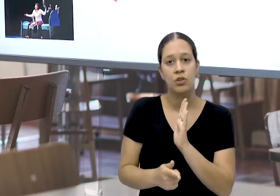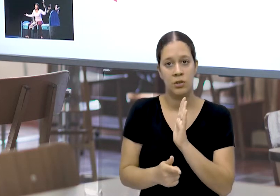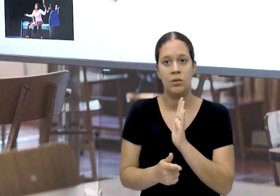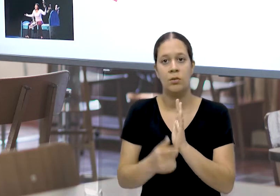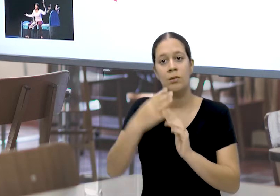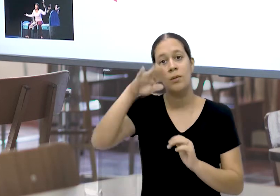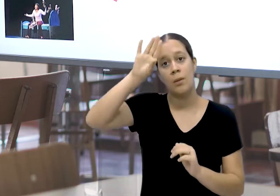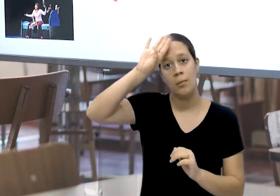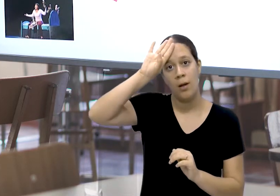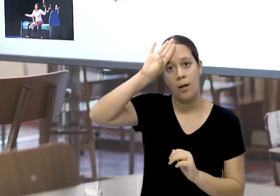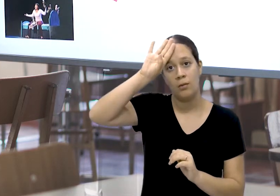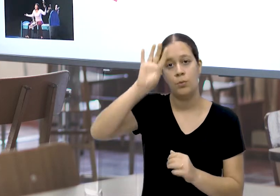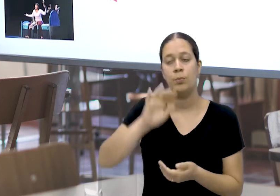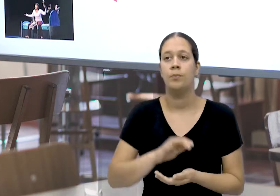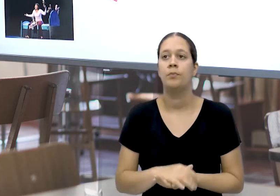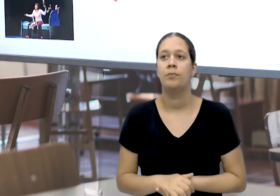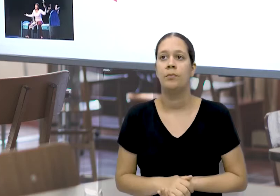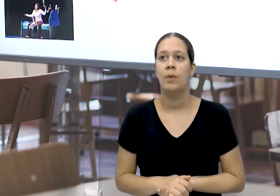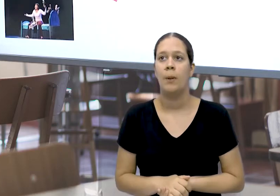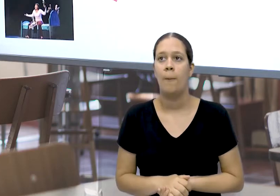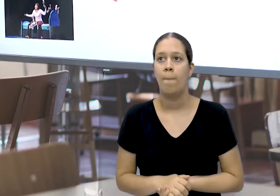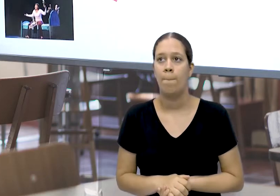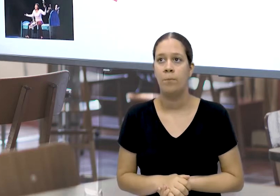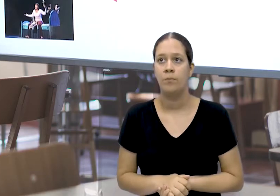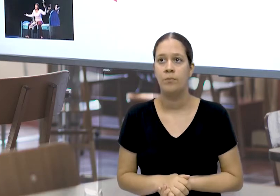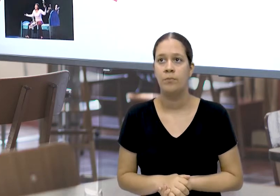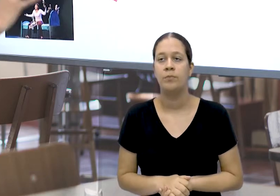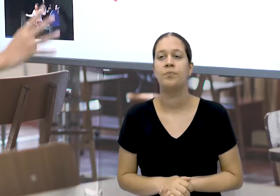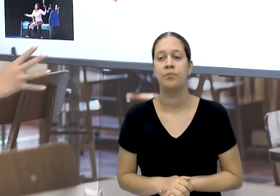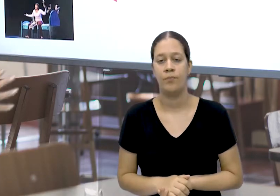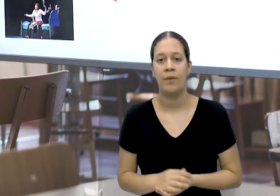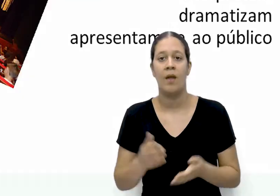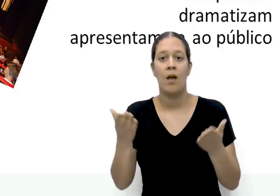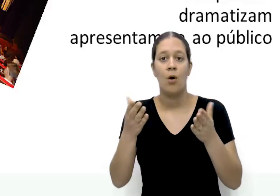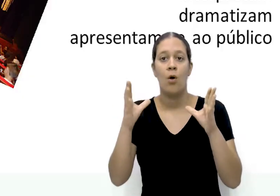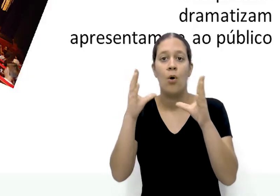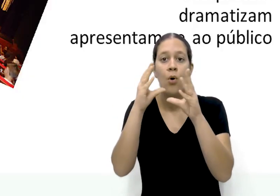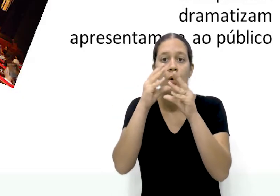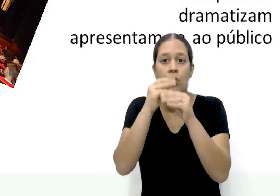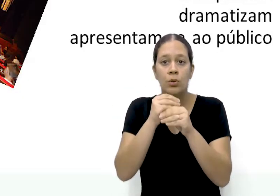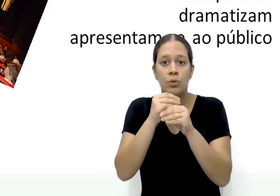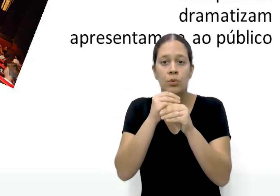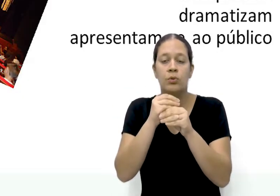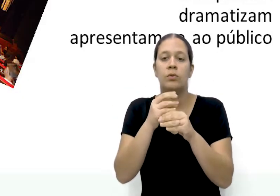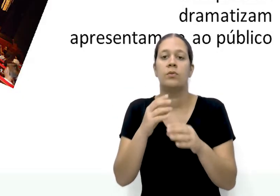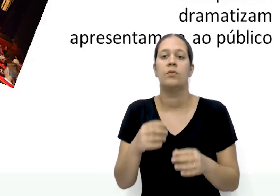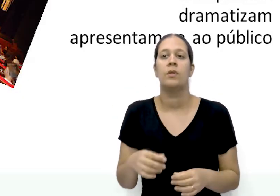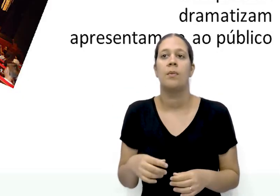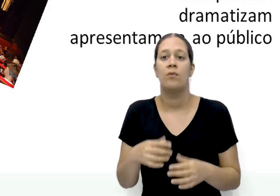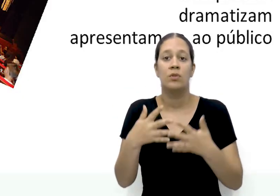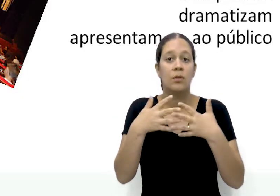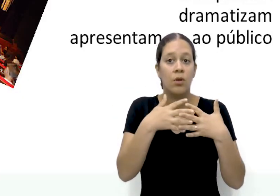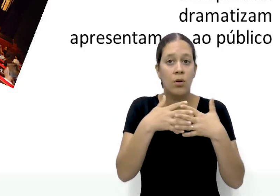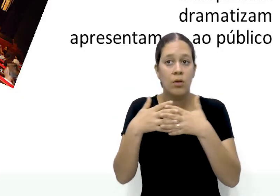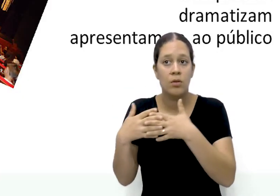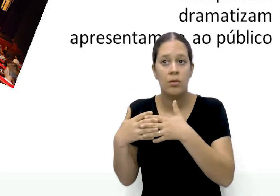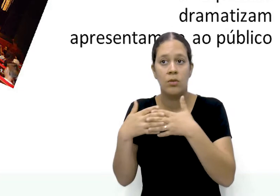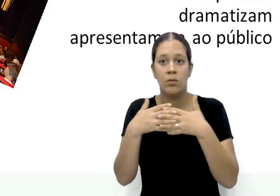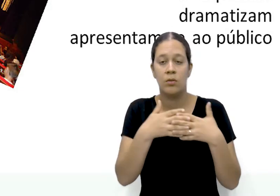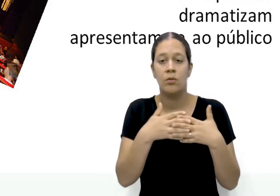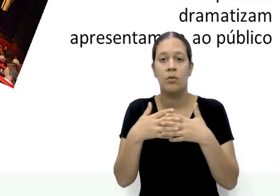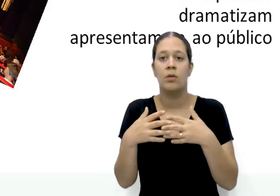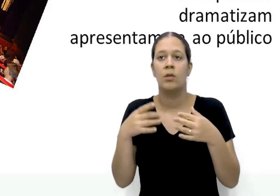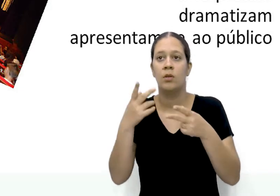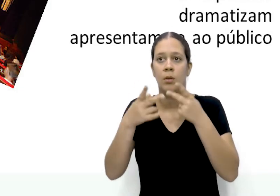dramático, e o texto dramático seja a premissa da peça teatral, nosso